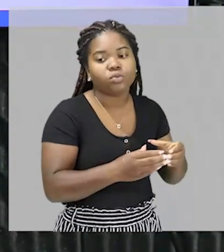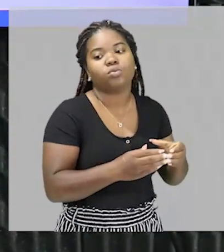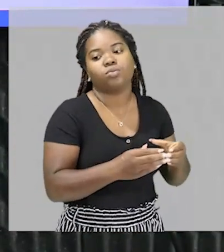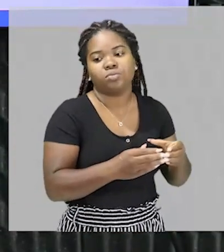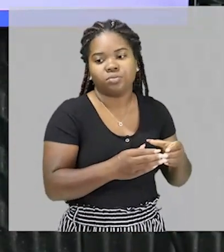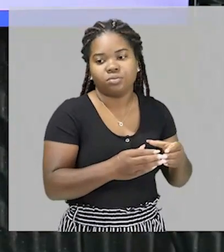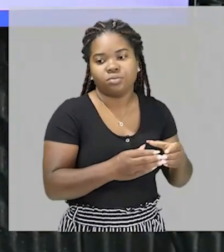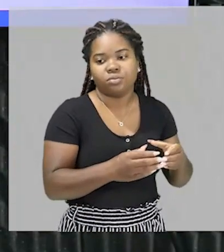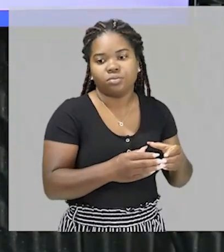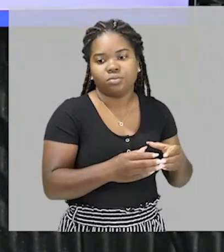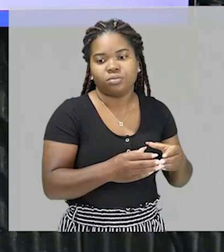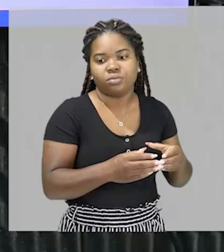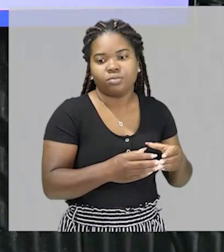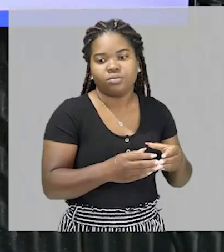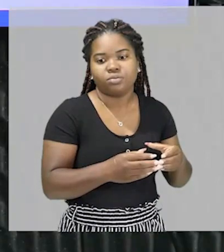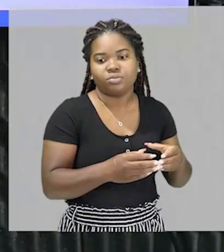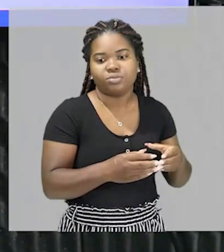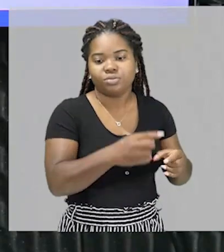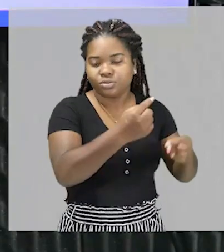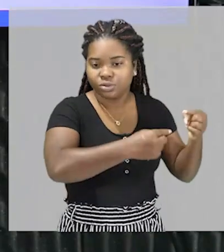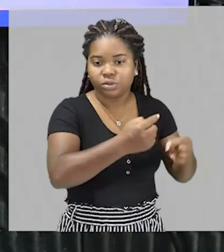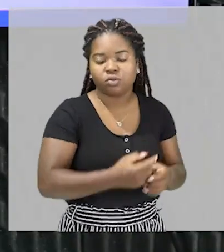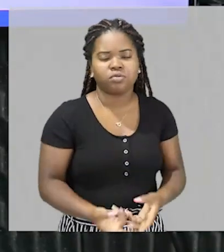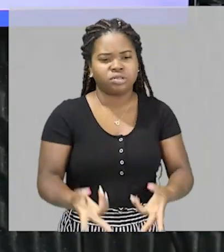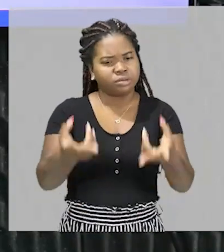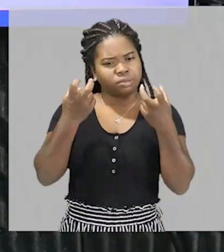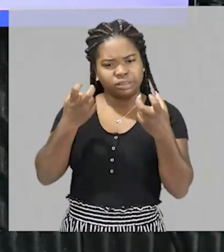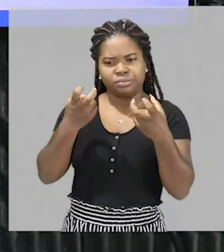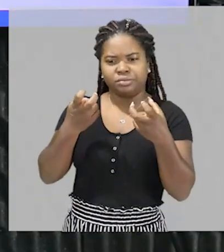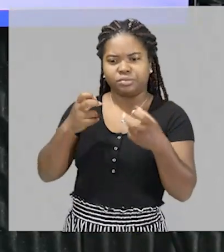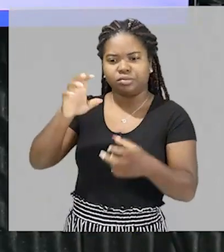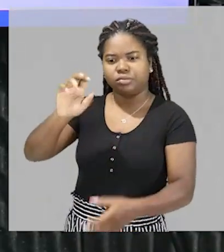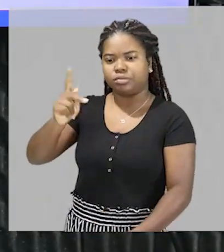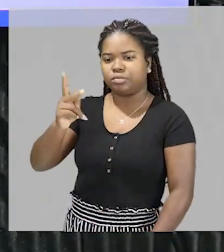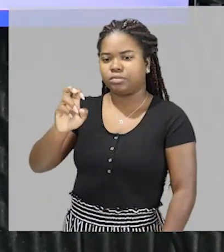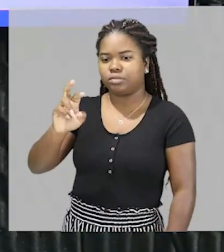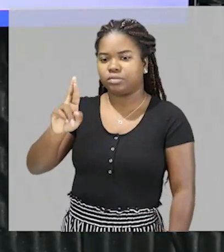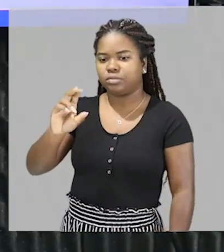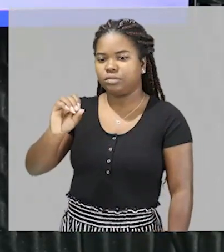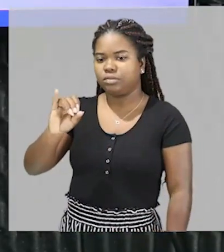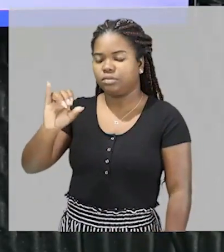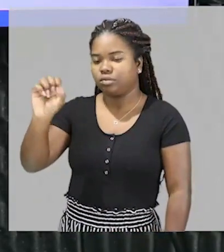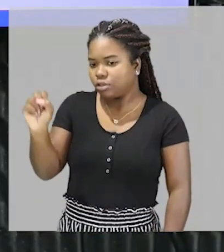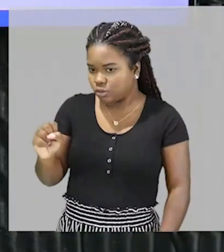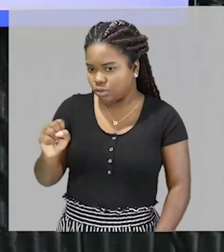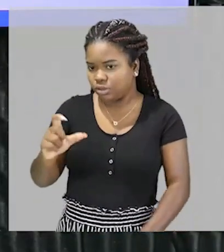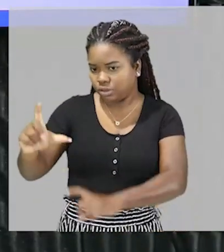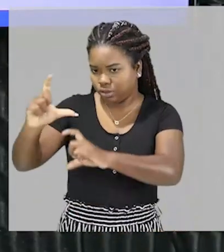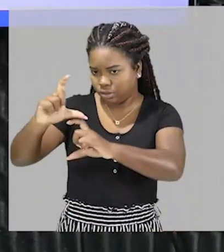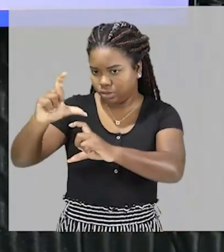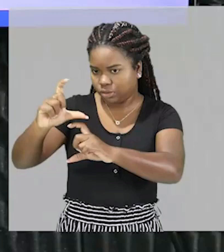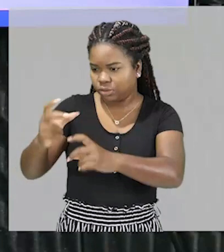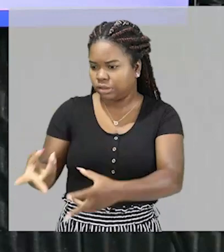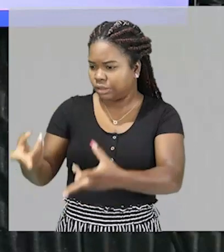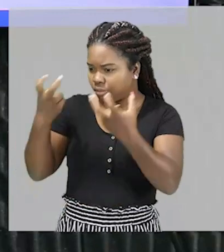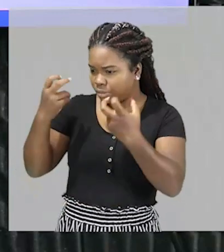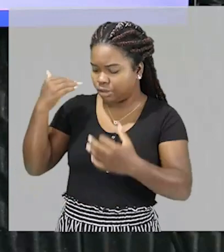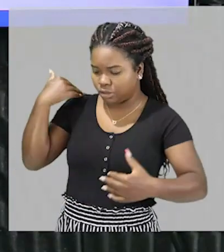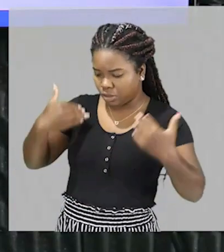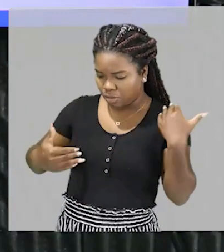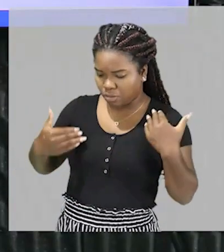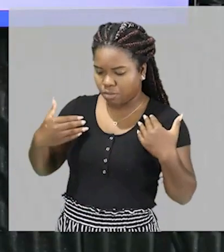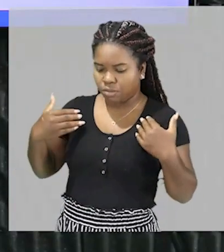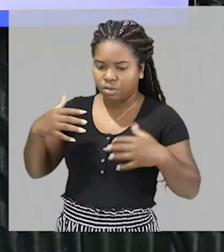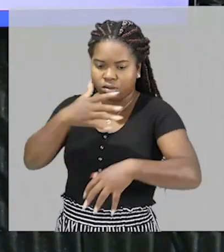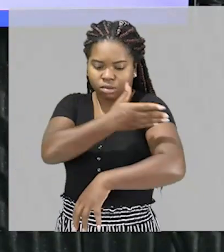mérito da questão. Quando você olha heróis, por exemplo, que são de quadrinhos e de filmes, você percebe nesses heróis a roupa, as